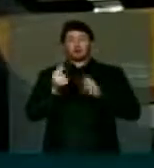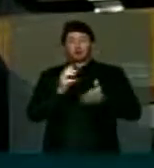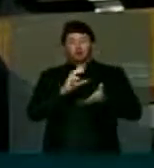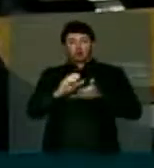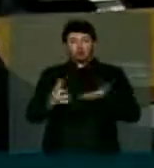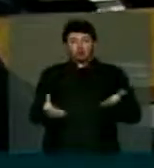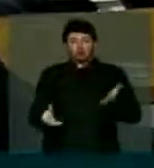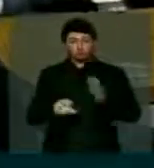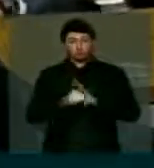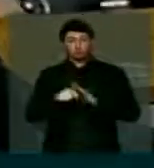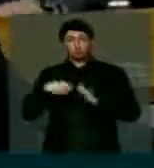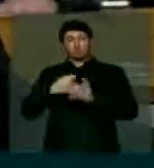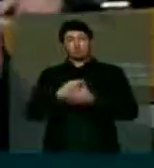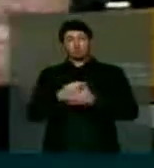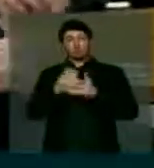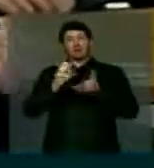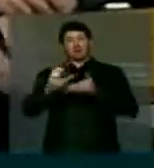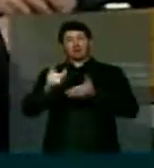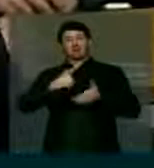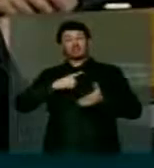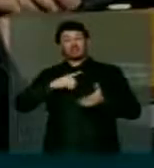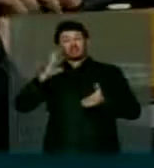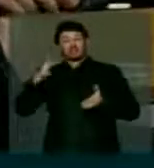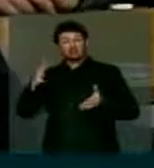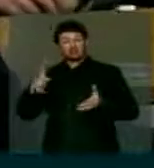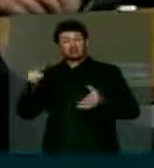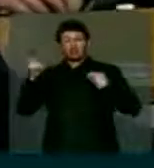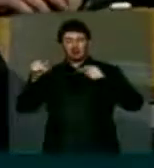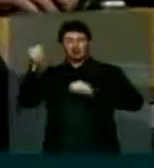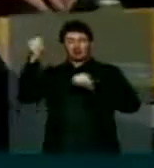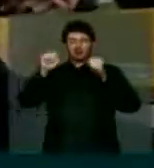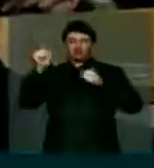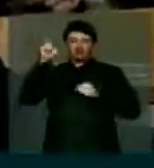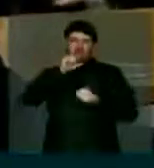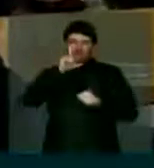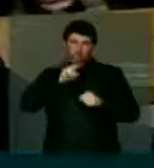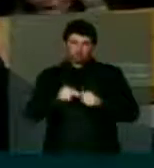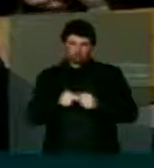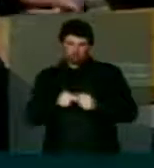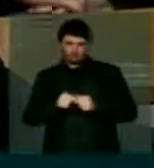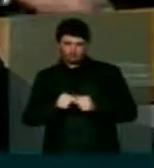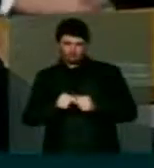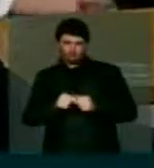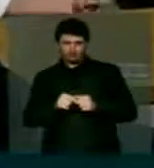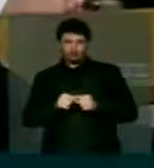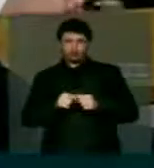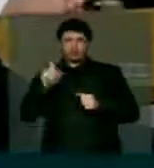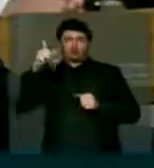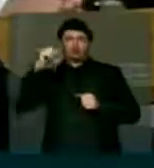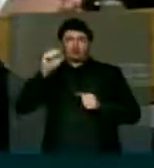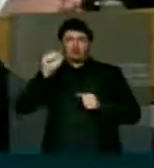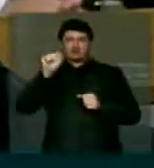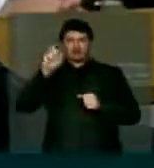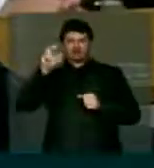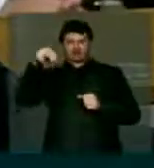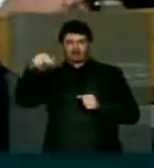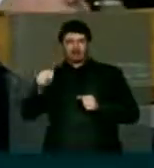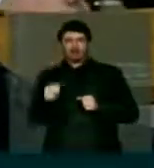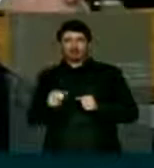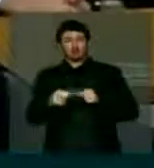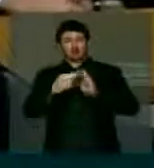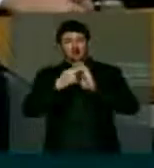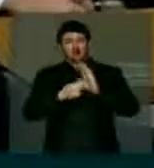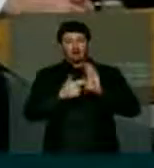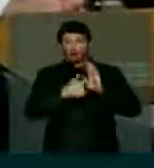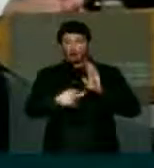recursos para financiar investimentos previstos para aquela refinaria de Pasadena. O senhor deixou de passar outras